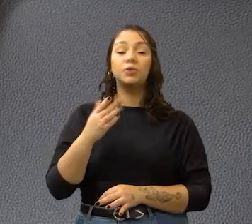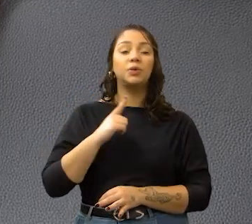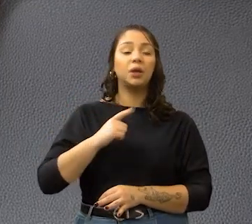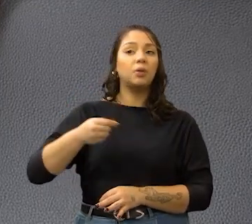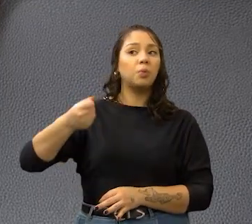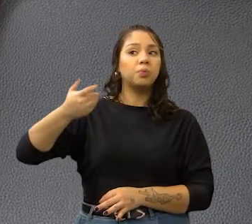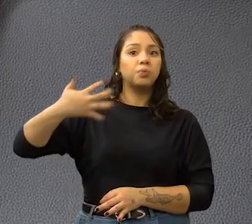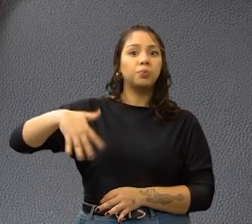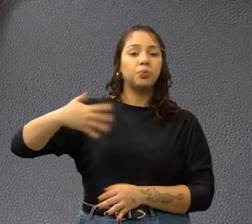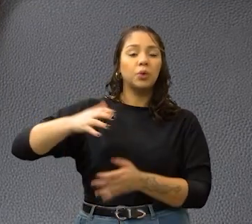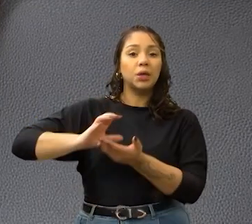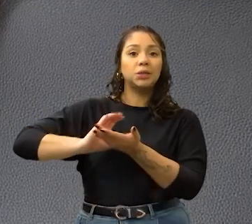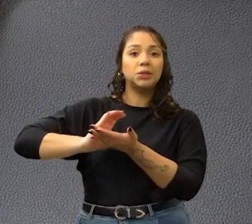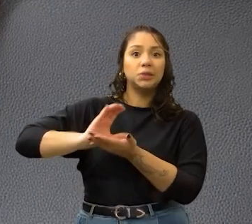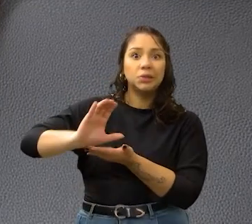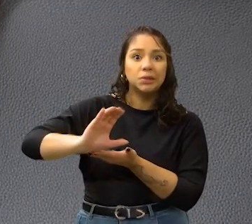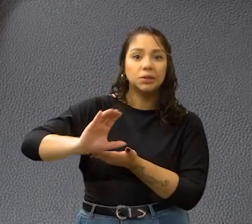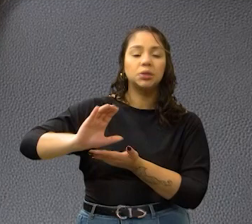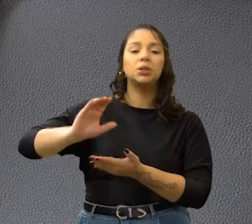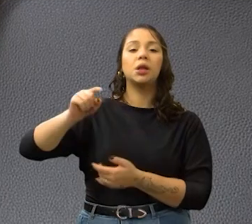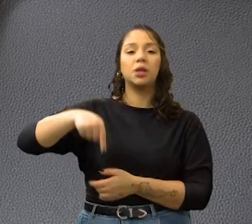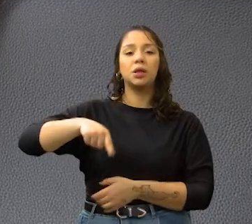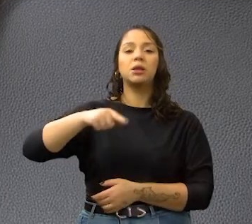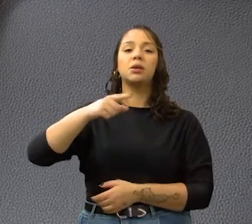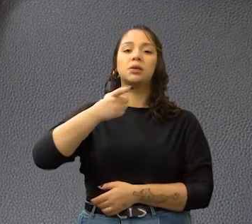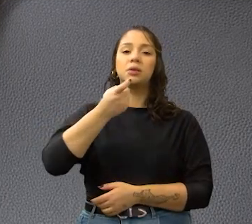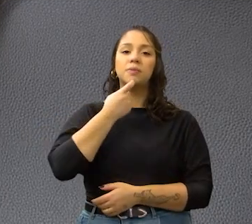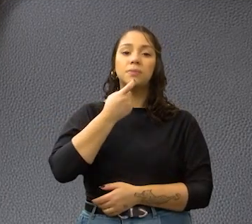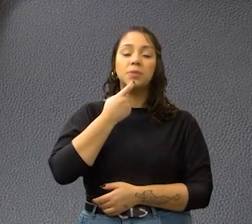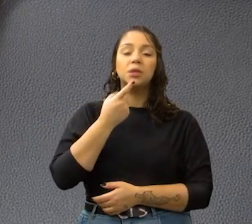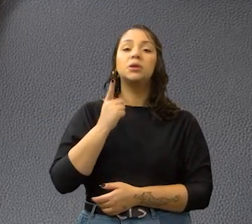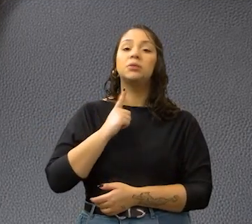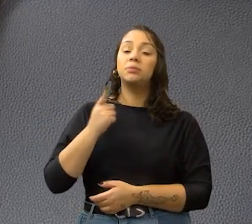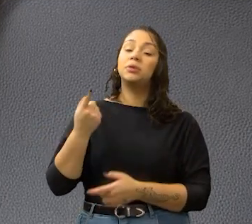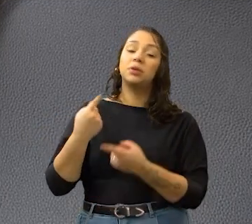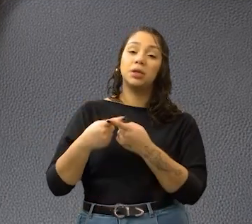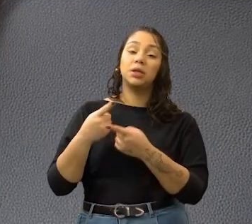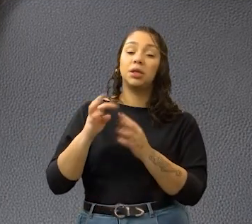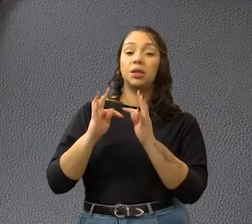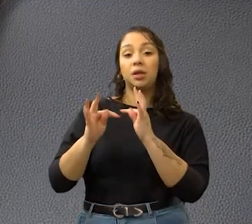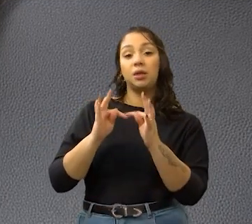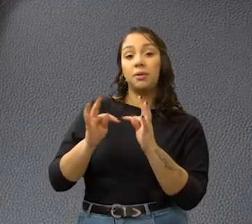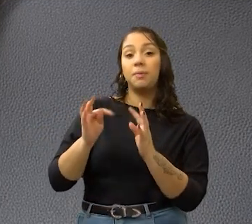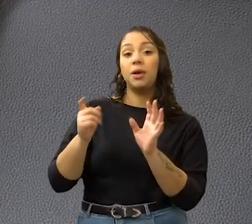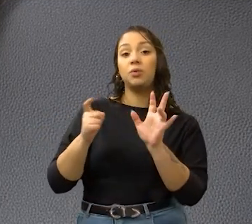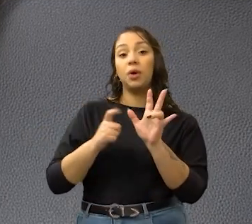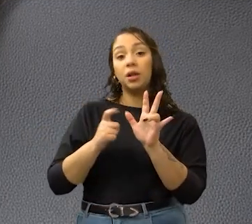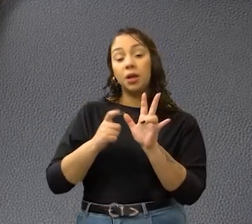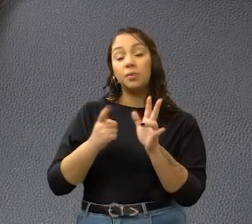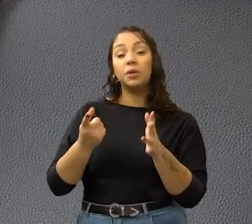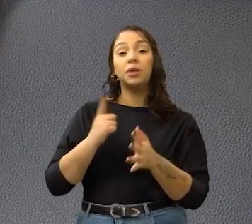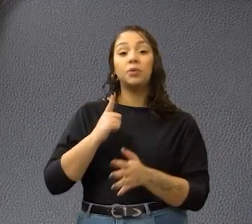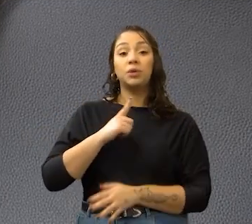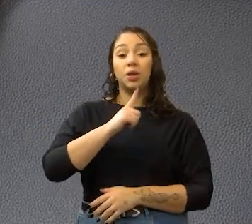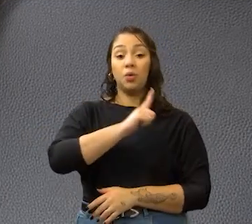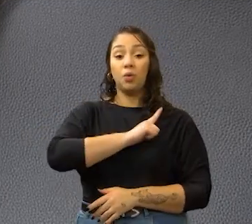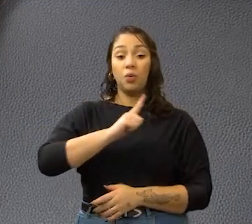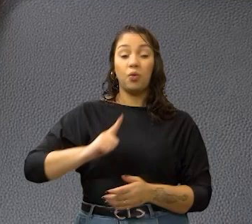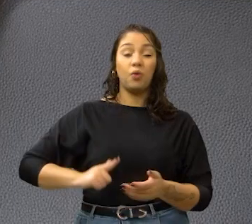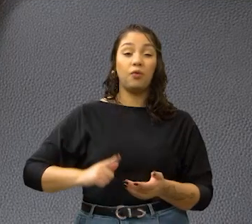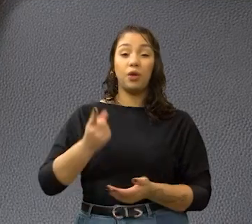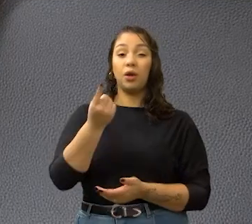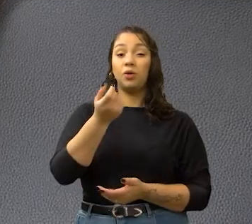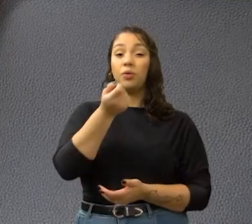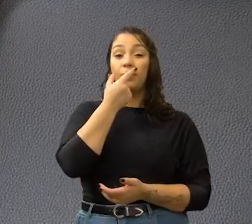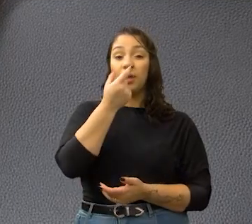R$145 mil por ano com 7 pacientes. Então, o que a gente tem visto nesse momento é que o gasto do